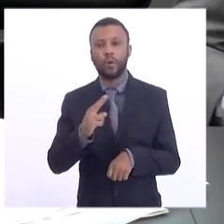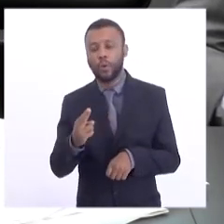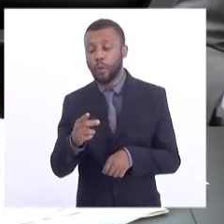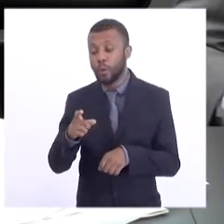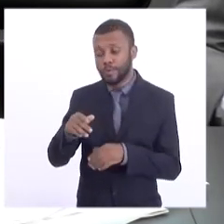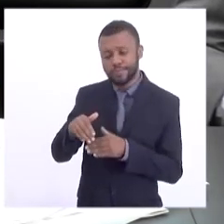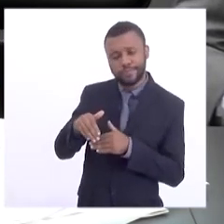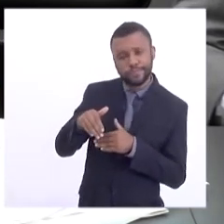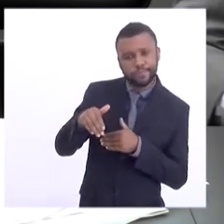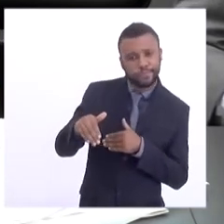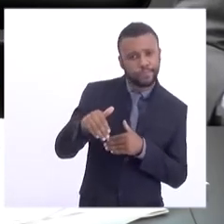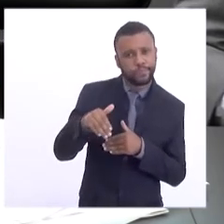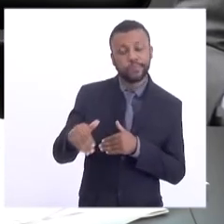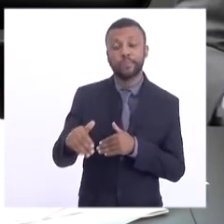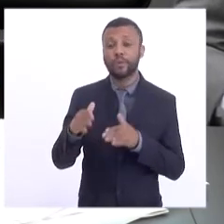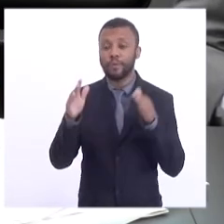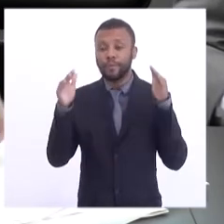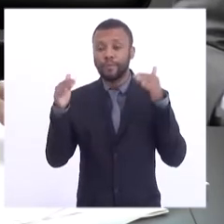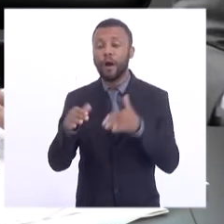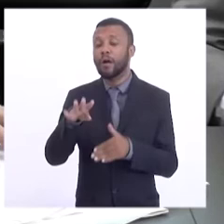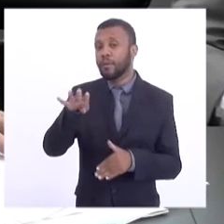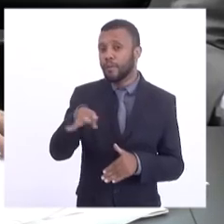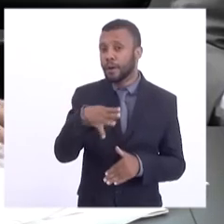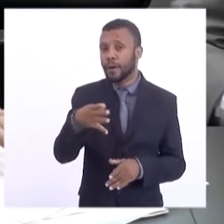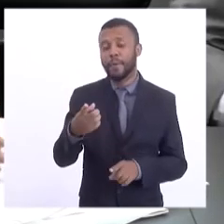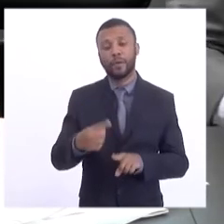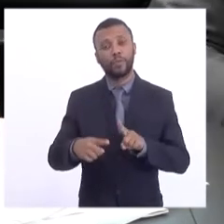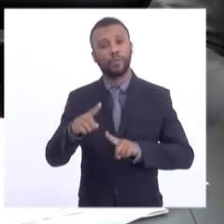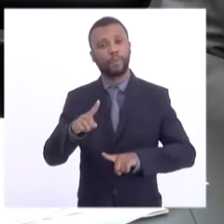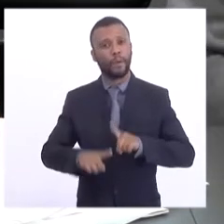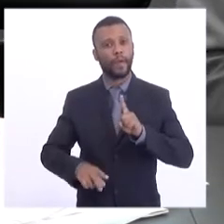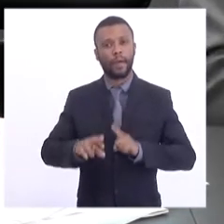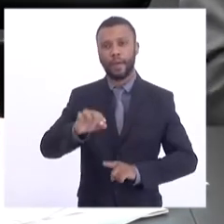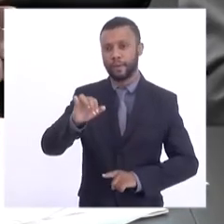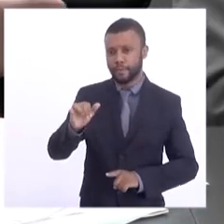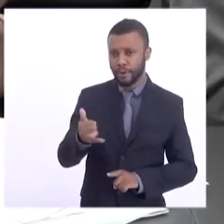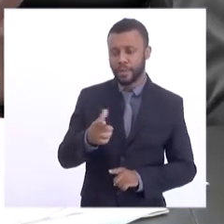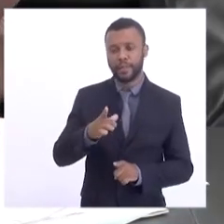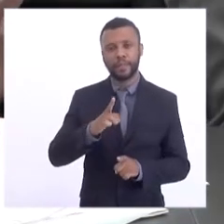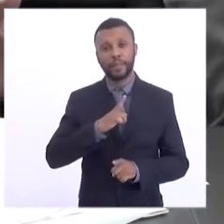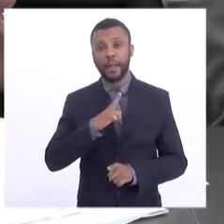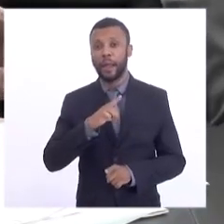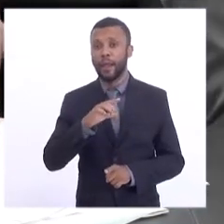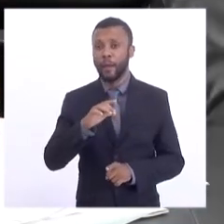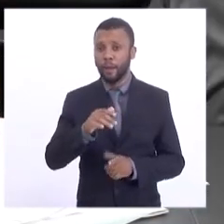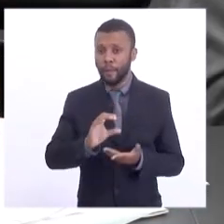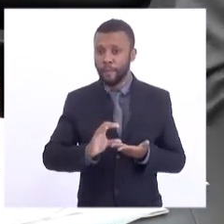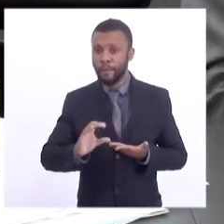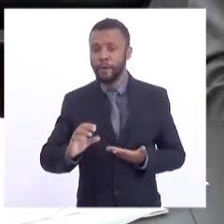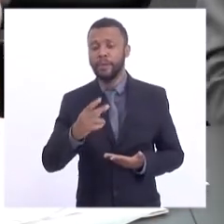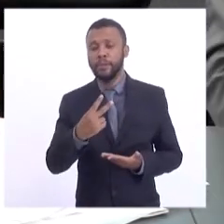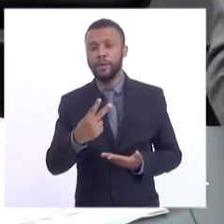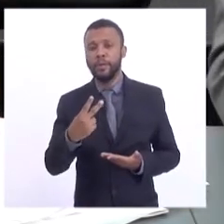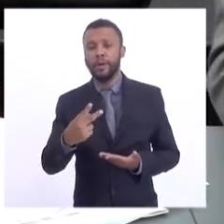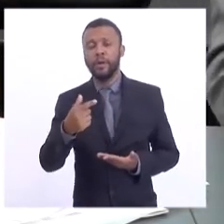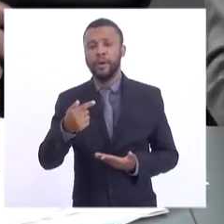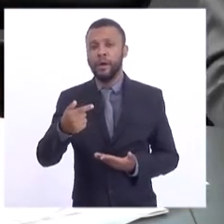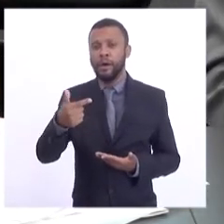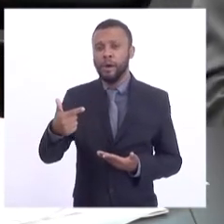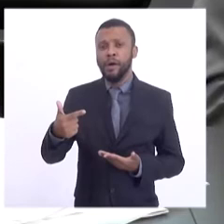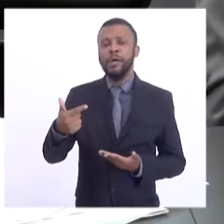prazo super RJ EA fonte 122 Factor que tem uma abrangência maior pode nos atender